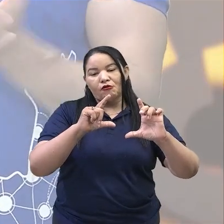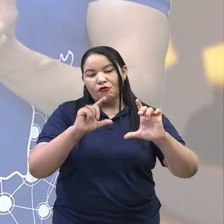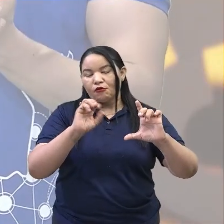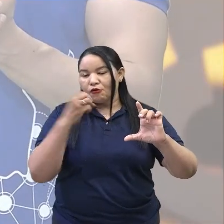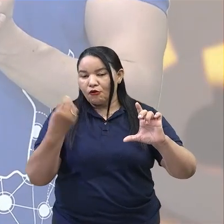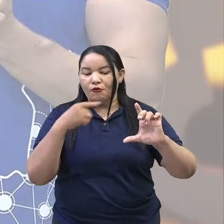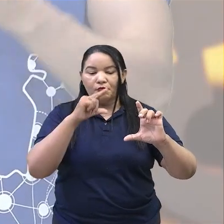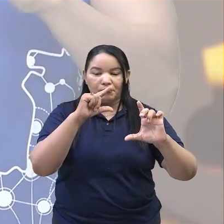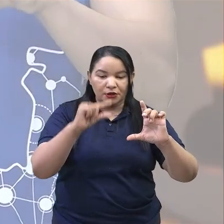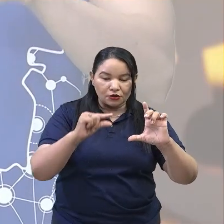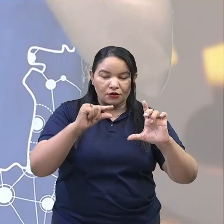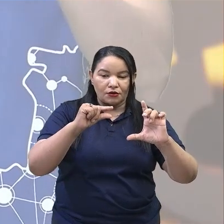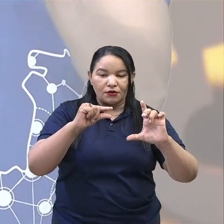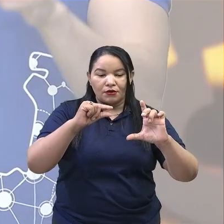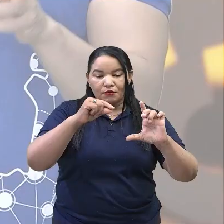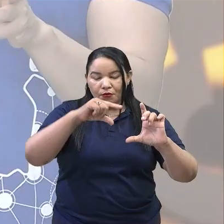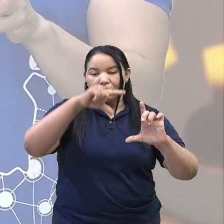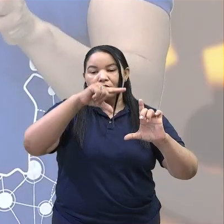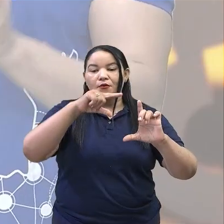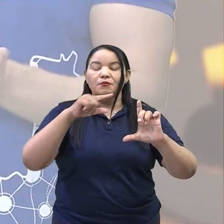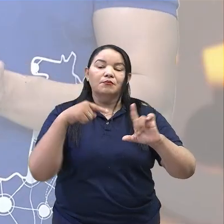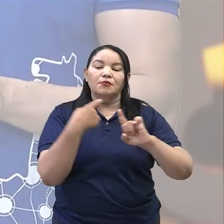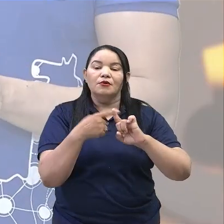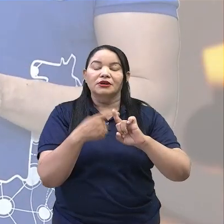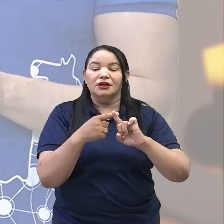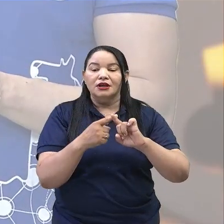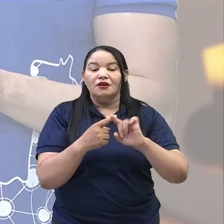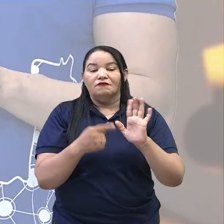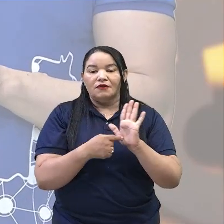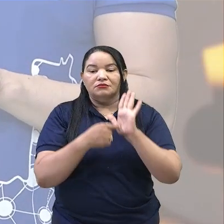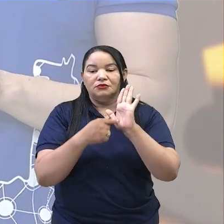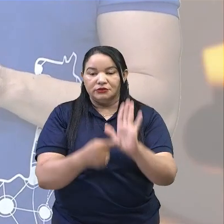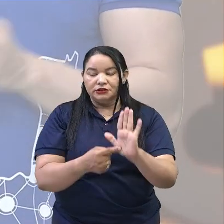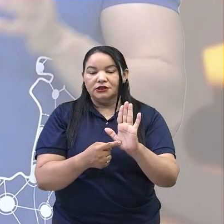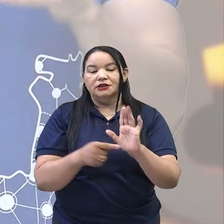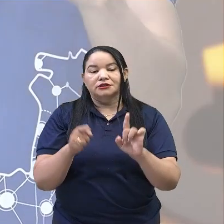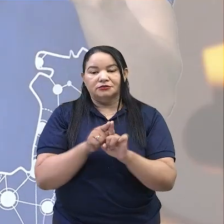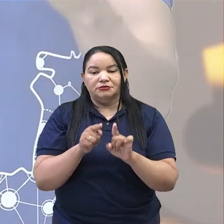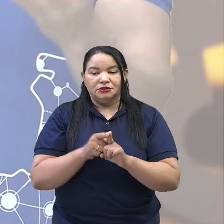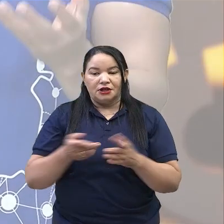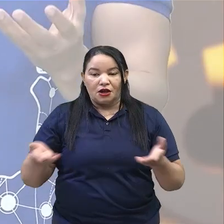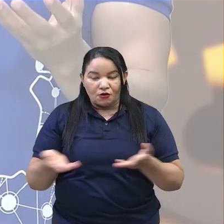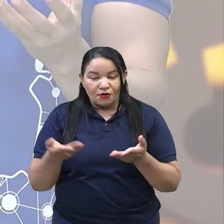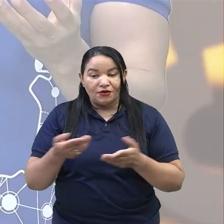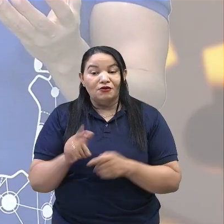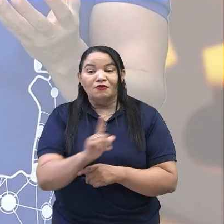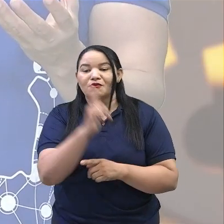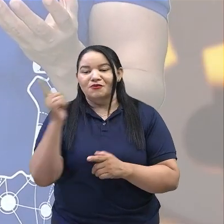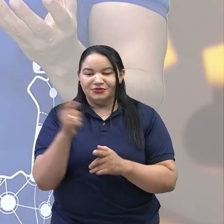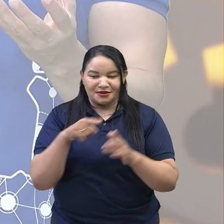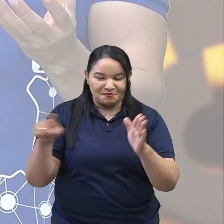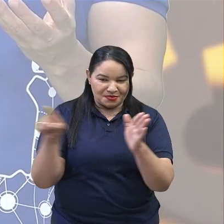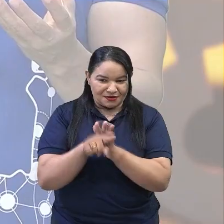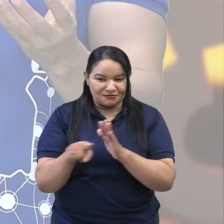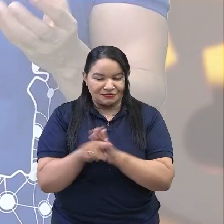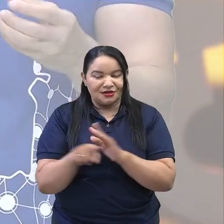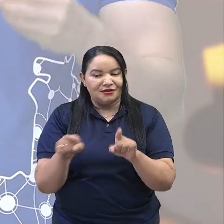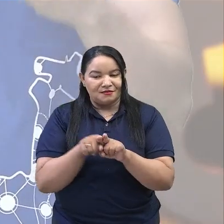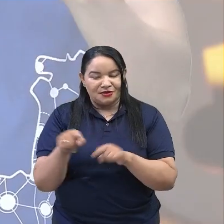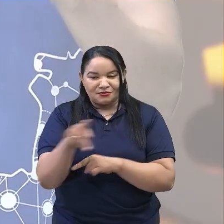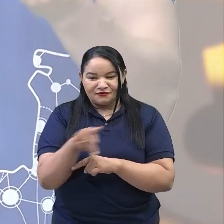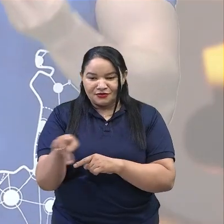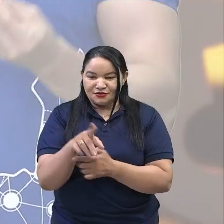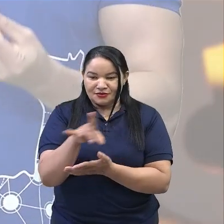do ponto de vista quantitativo, porque vai pegar a maior parte do gráfico também. Bem, eu fiz uma pergunta para os professores aqui do CMEAN